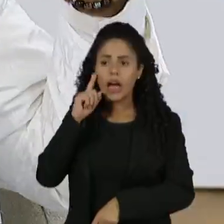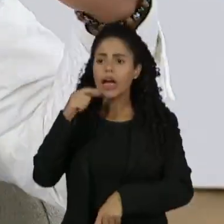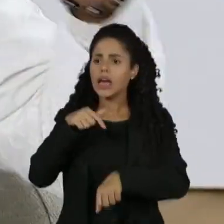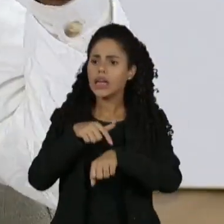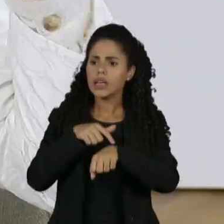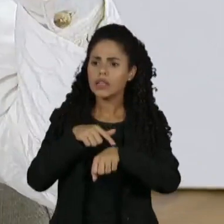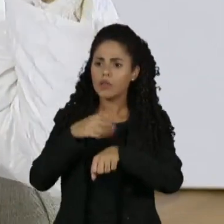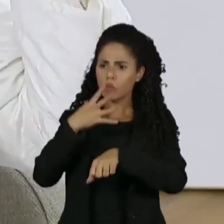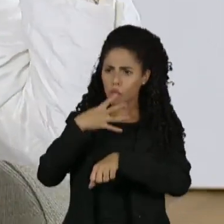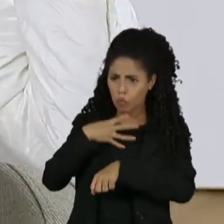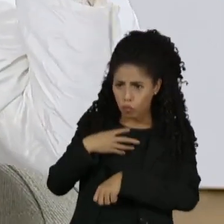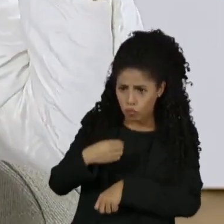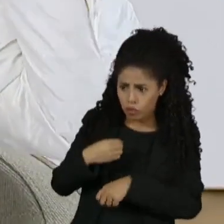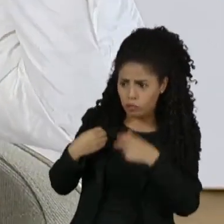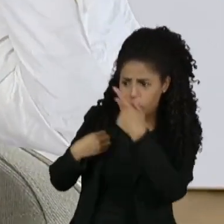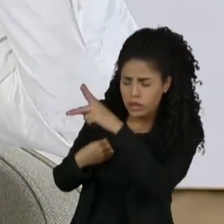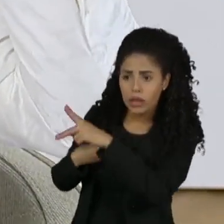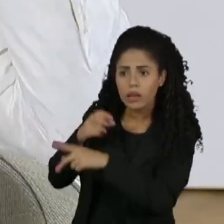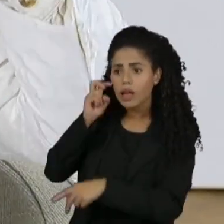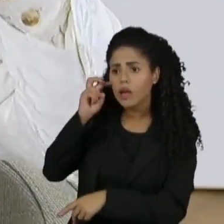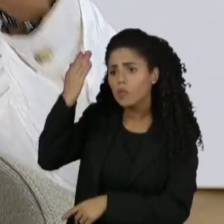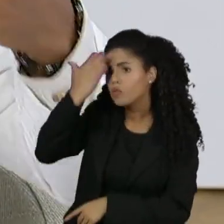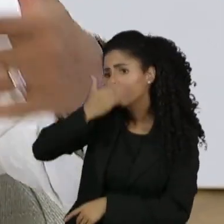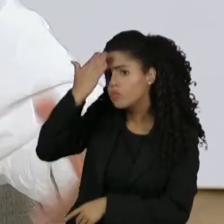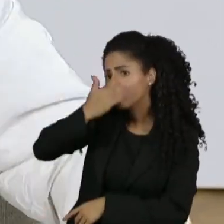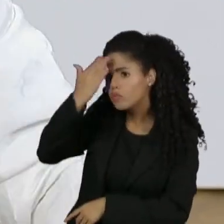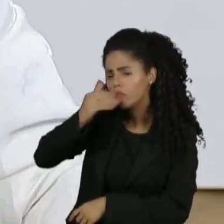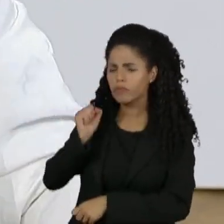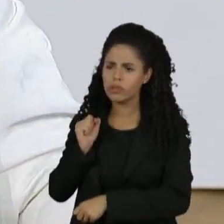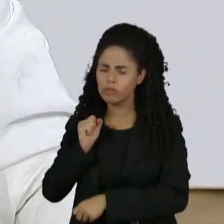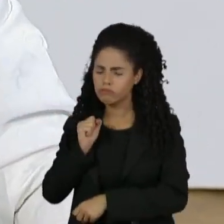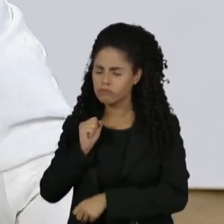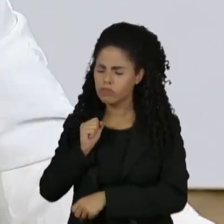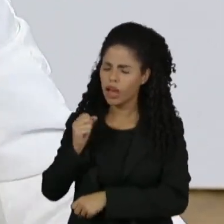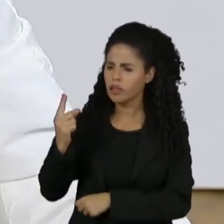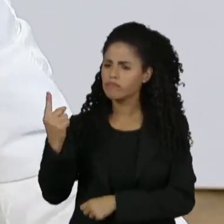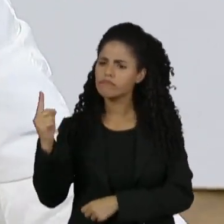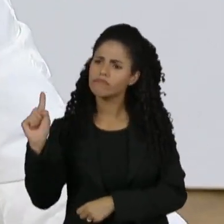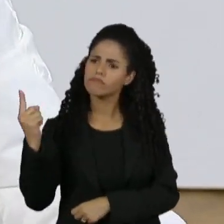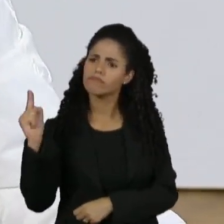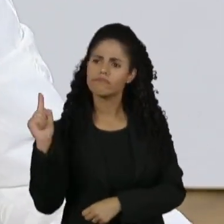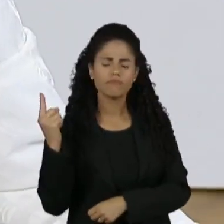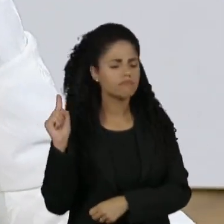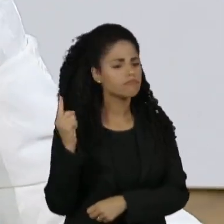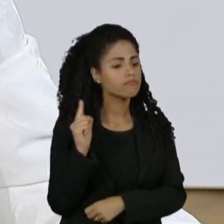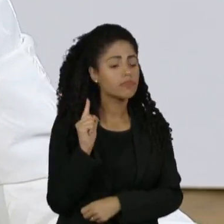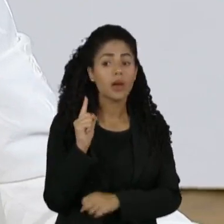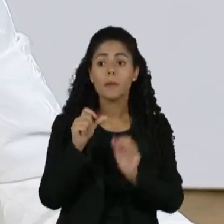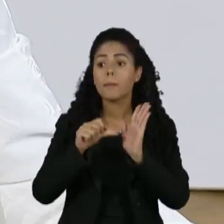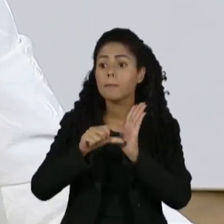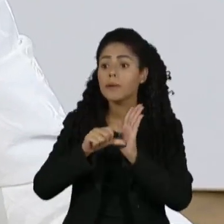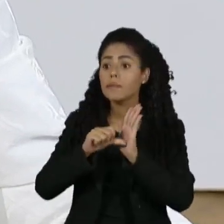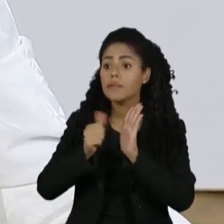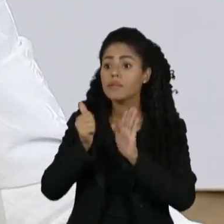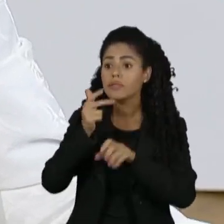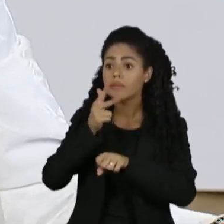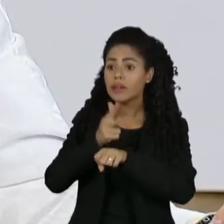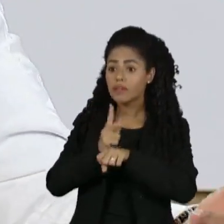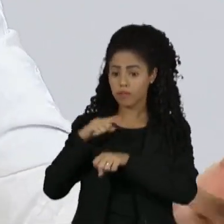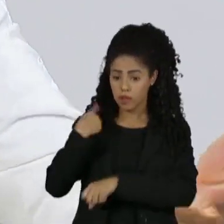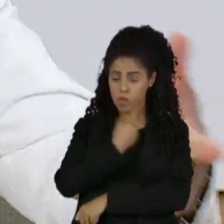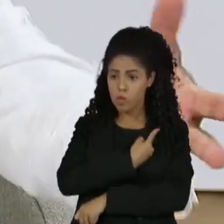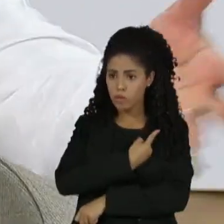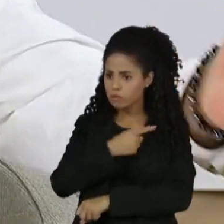não vi o filho do do do do musum os dois filhos o Sandre Augusto chegando e era a primeira vez que eles iam ver uma gravação nossa